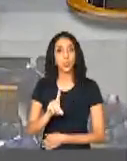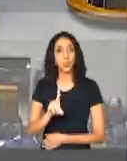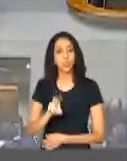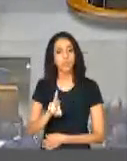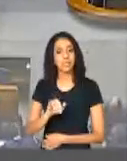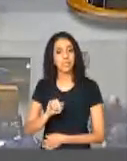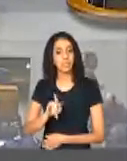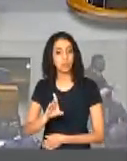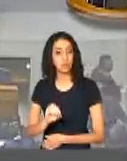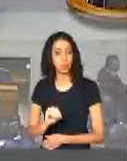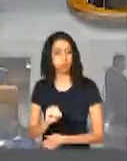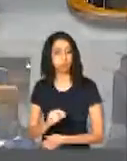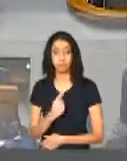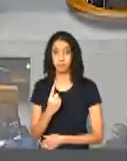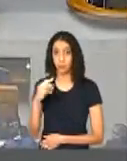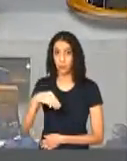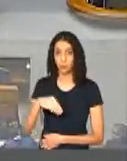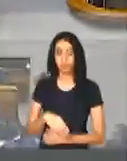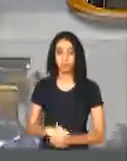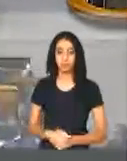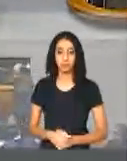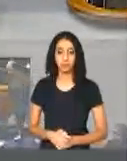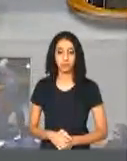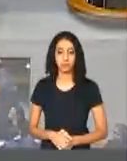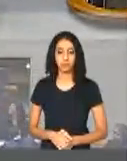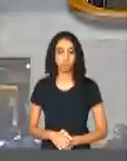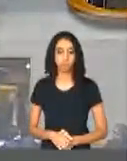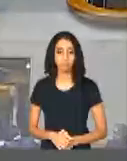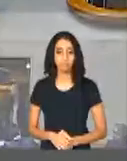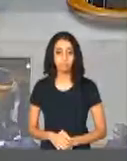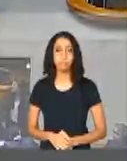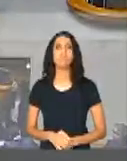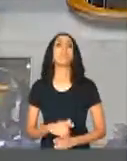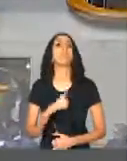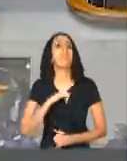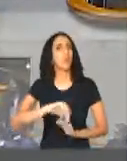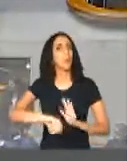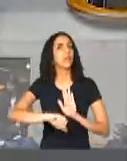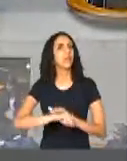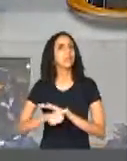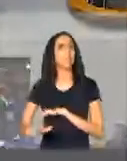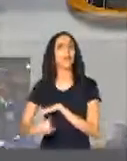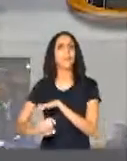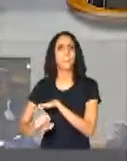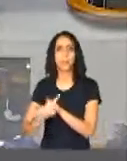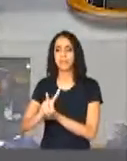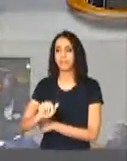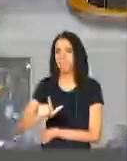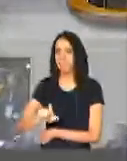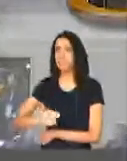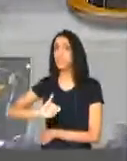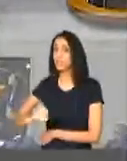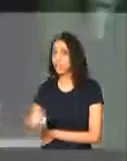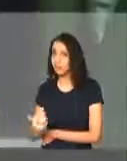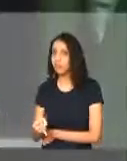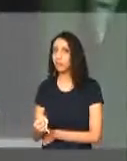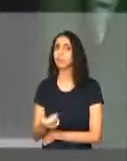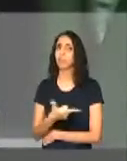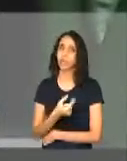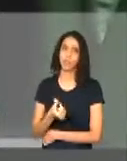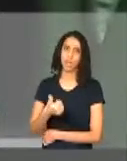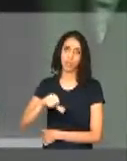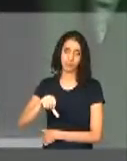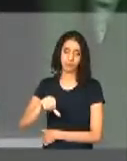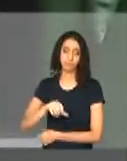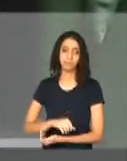Vem a essa tribuna para falar sobre o crime cometido pela Companhia Vale do Rio Doce no mês de janeiro de 19.